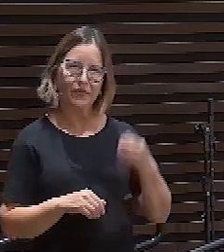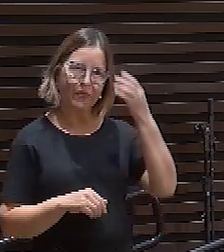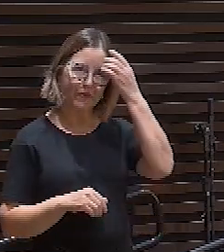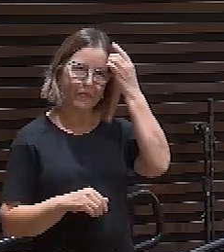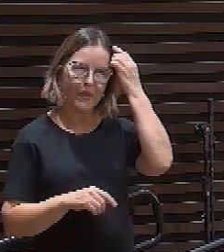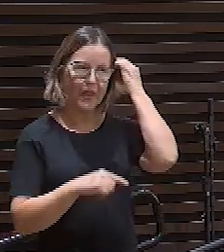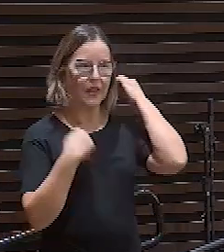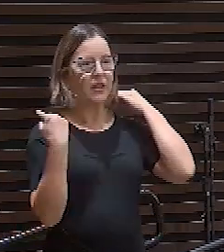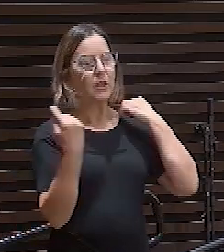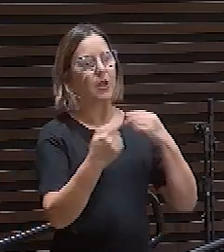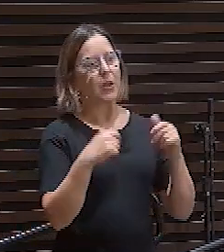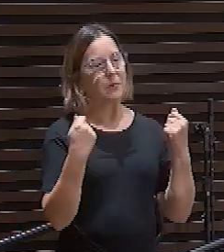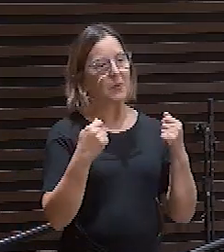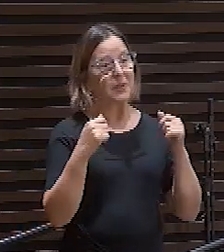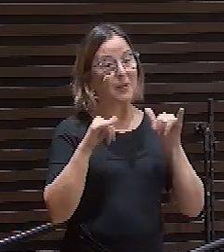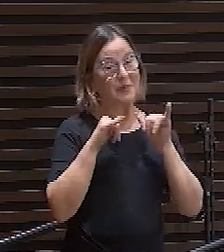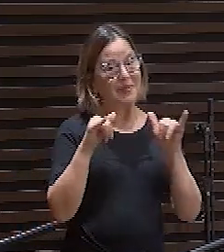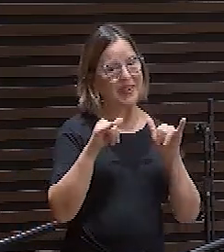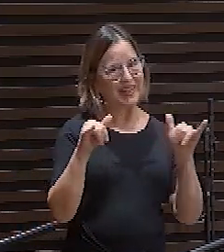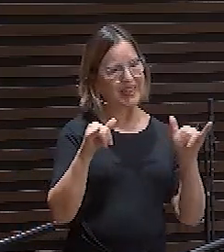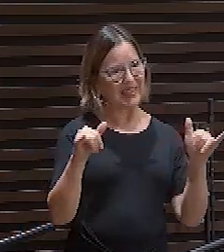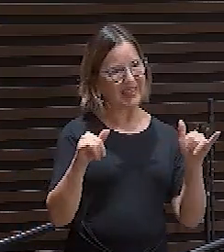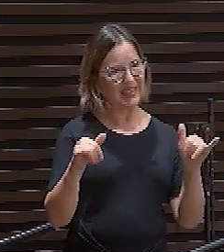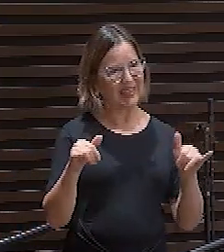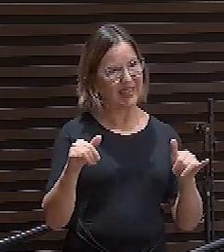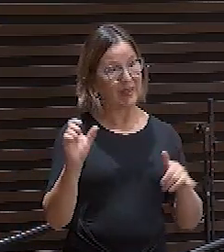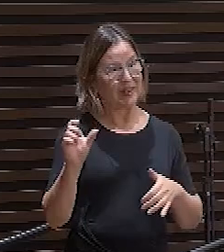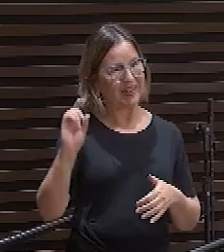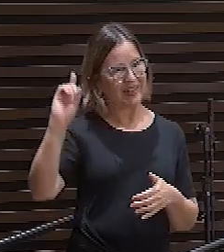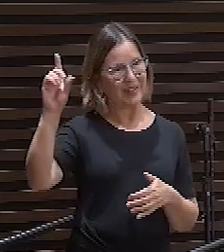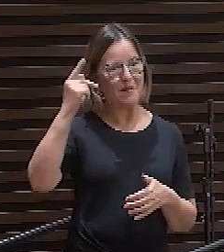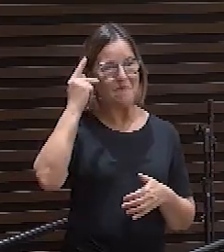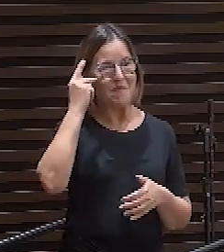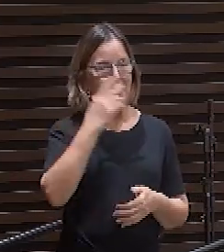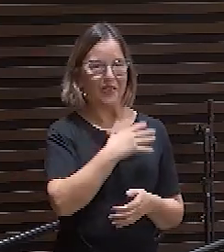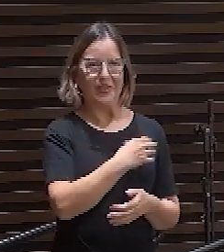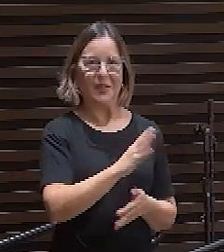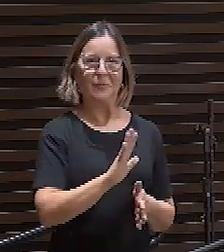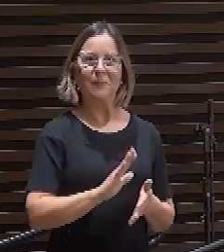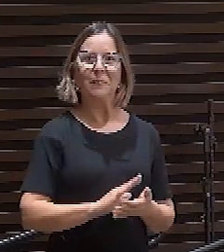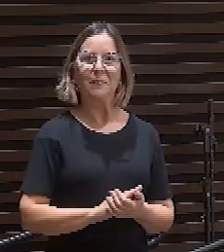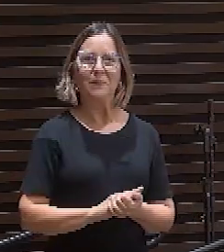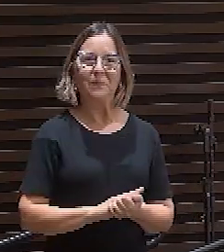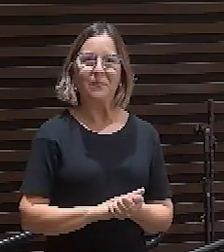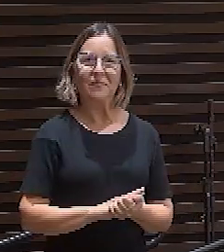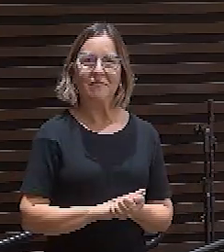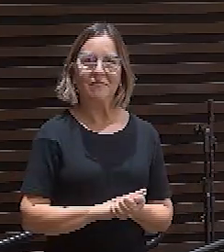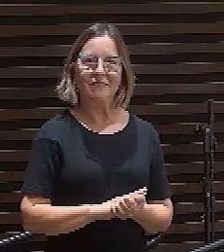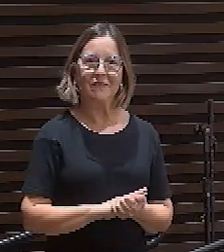que vamos transmitir o legado de Deus para os nossos filhos.